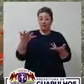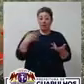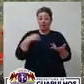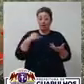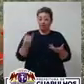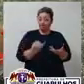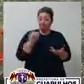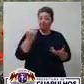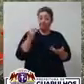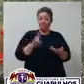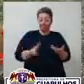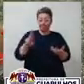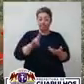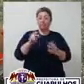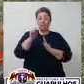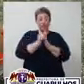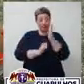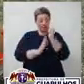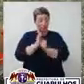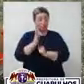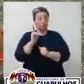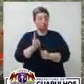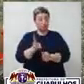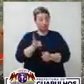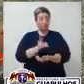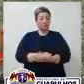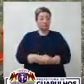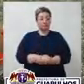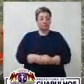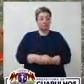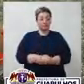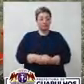Essa parte aqui, pessoal, é importante utilizar a luva, tá?